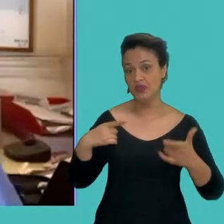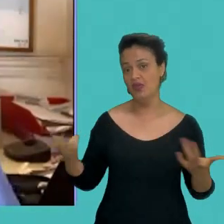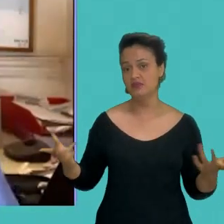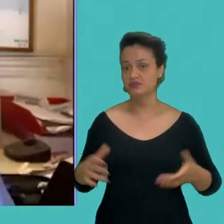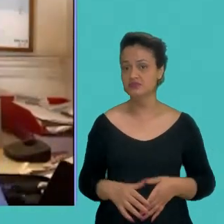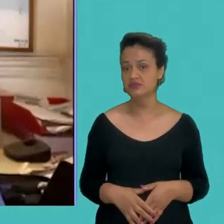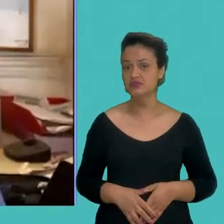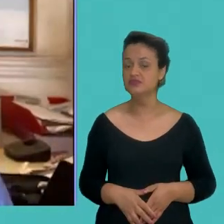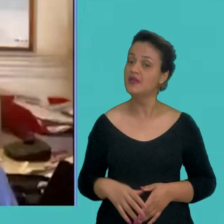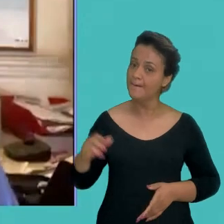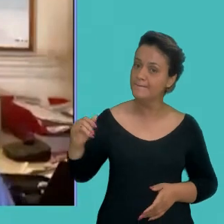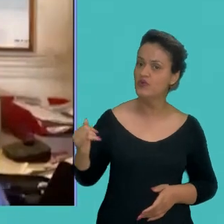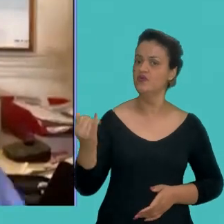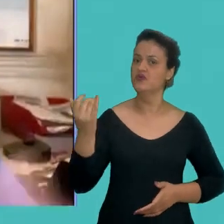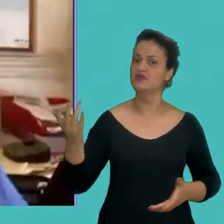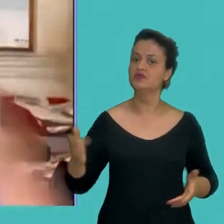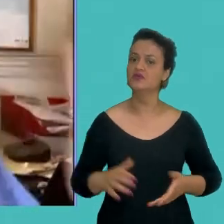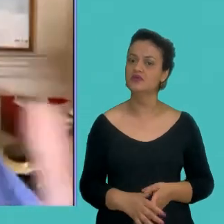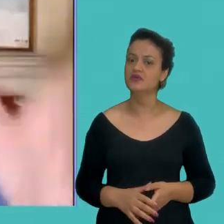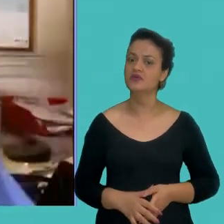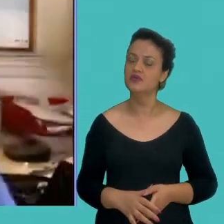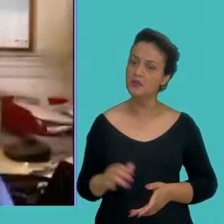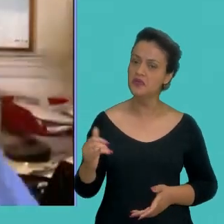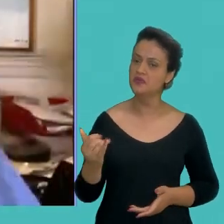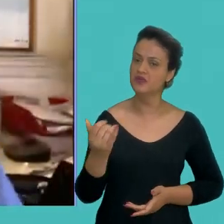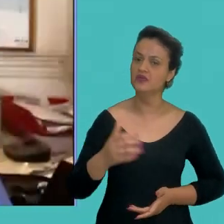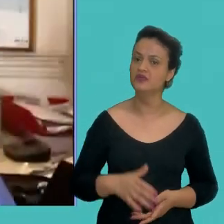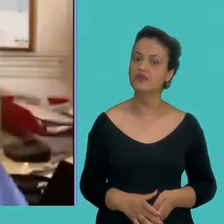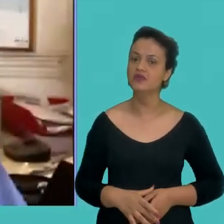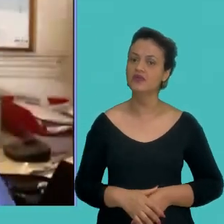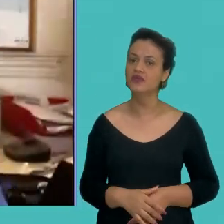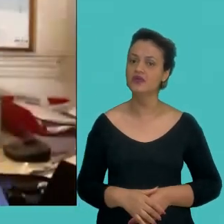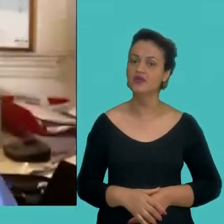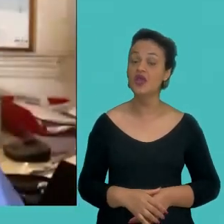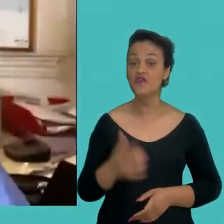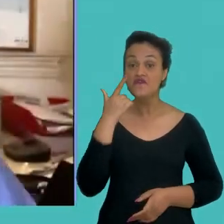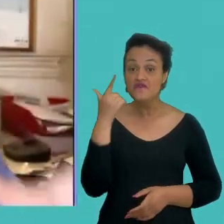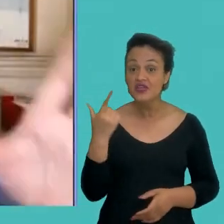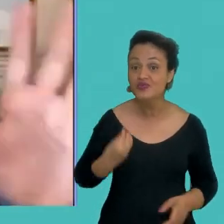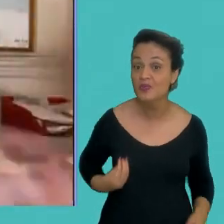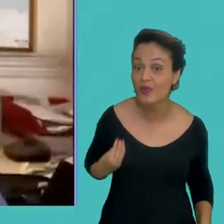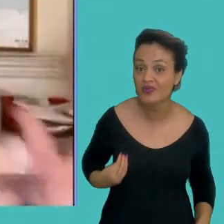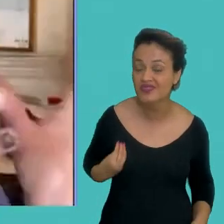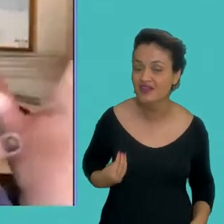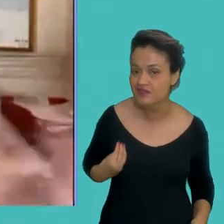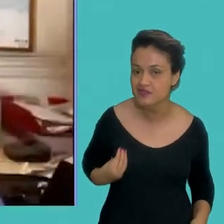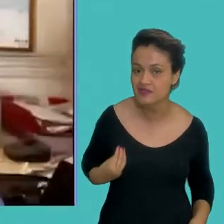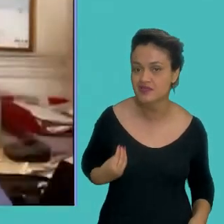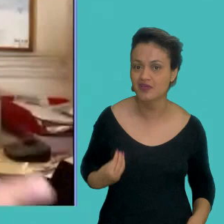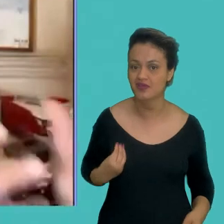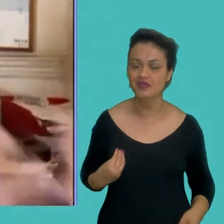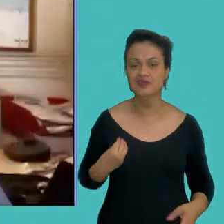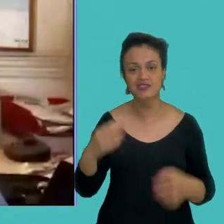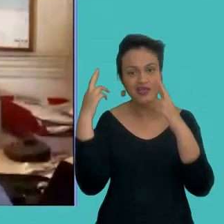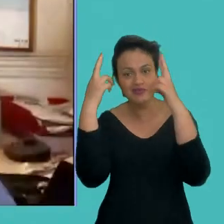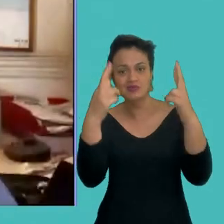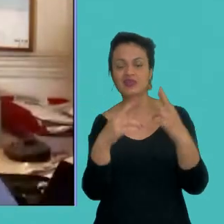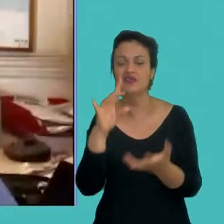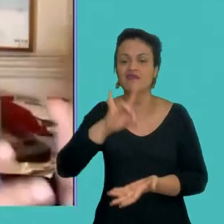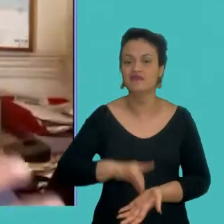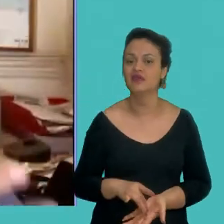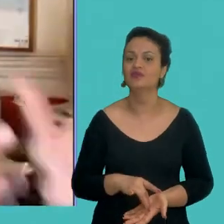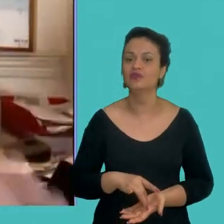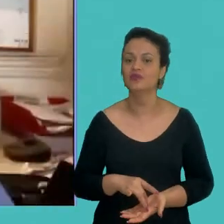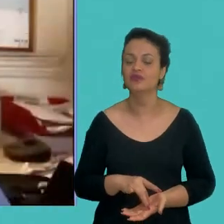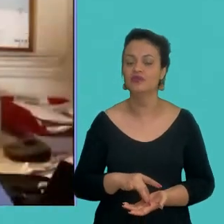de excelência. E aproveito aqui de novo, porque eu vejo a importância da questão